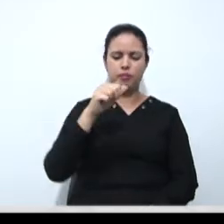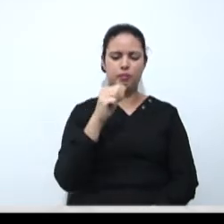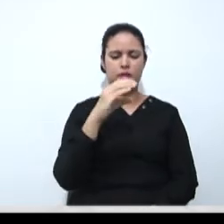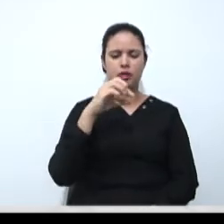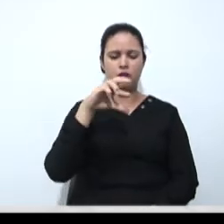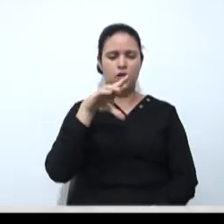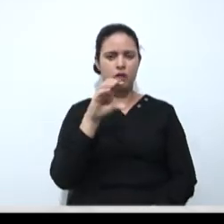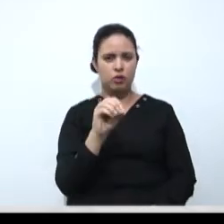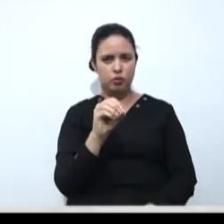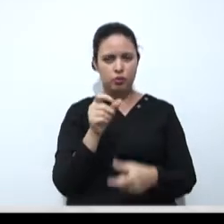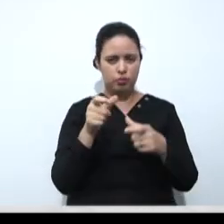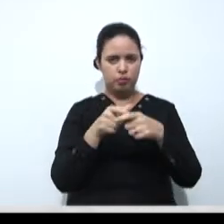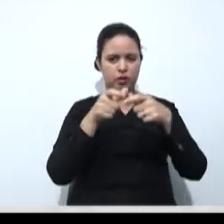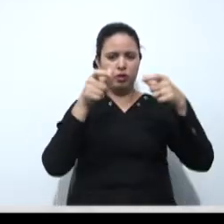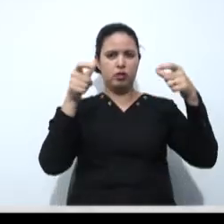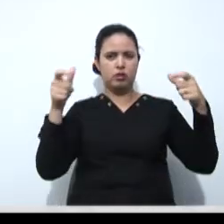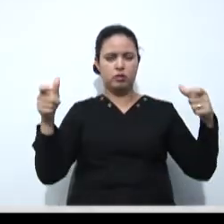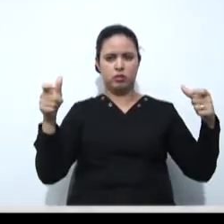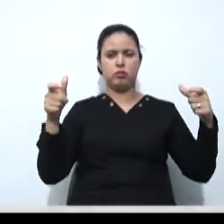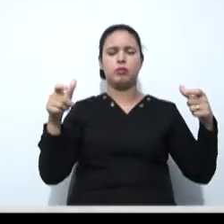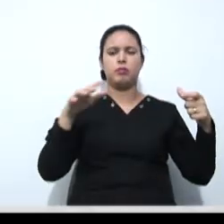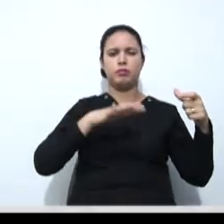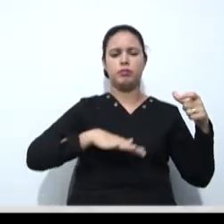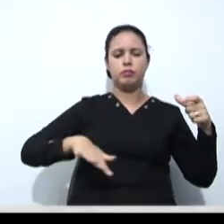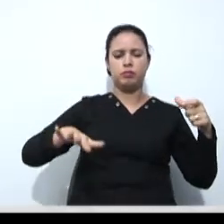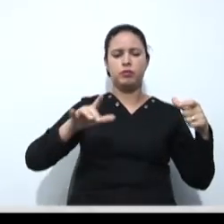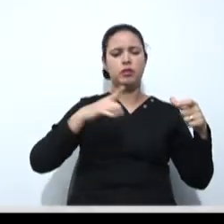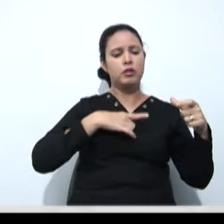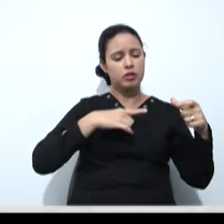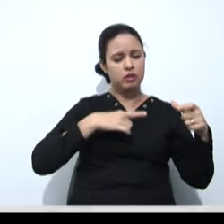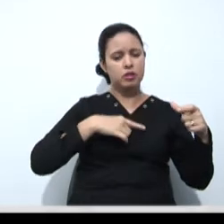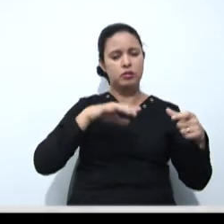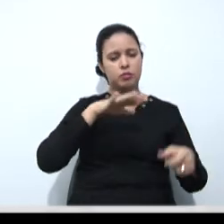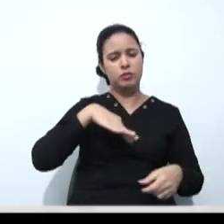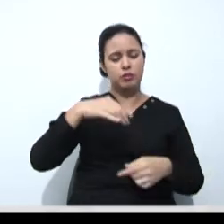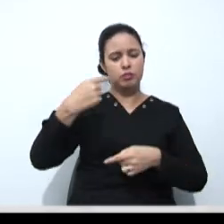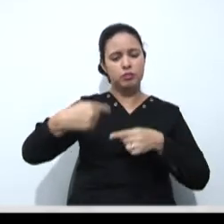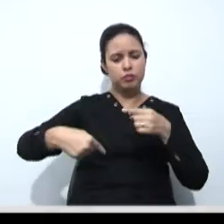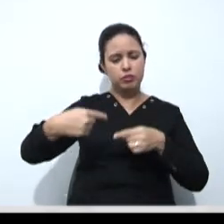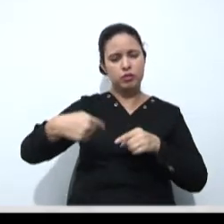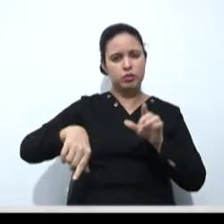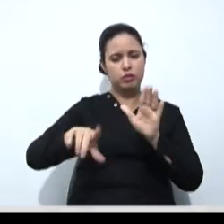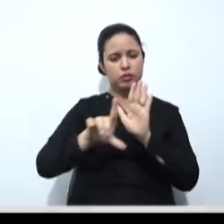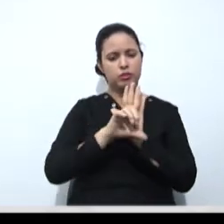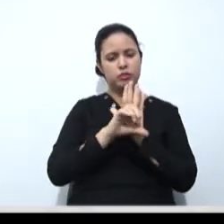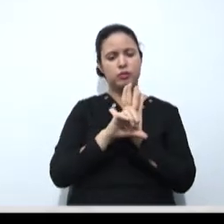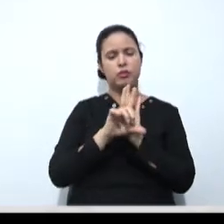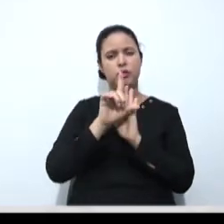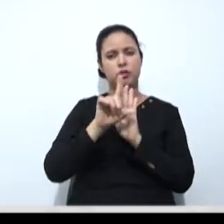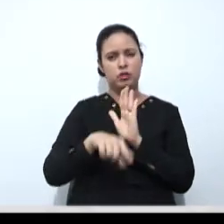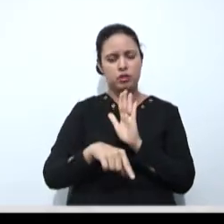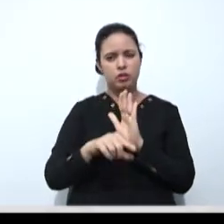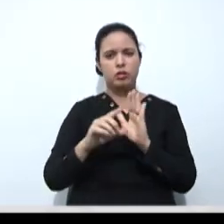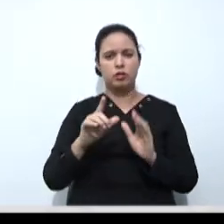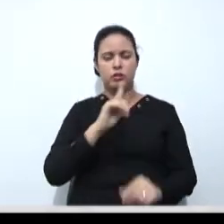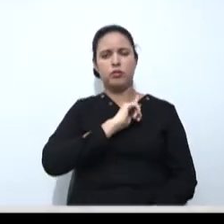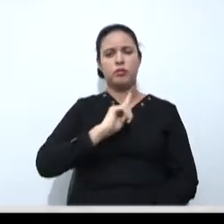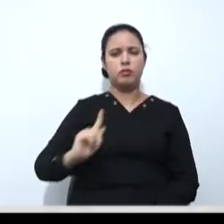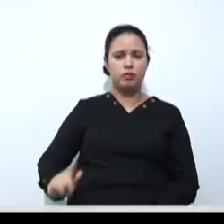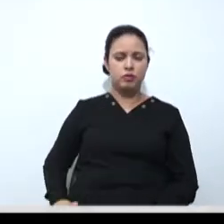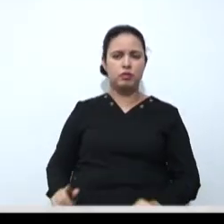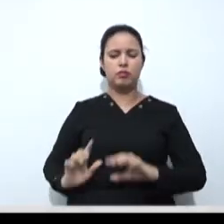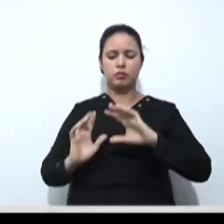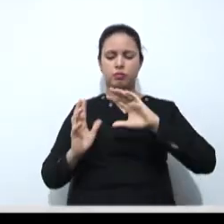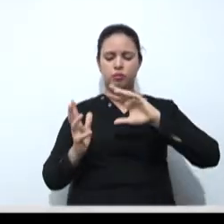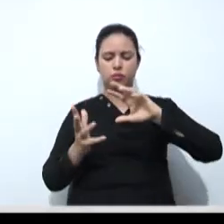ambiente político legal, que são o que o sistema político, os governos nacionais e mundiais de